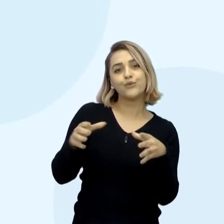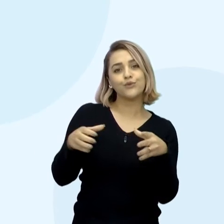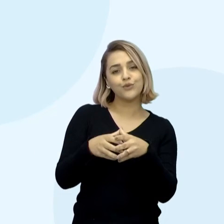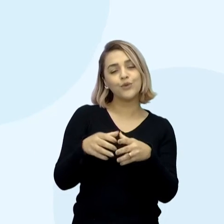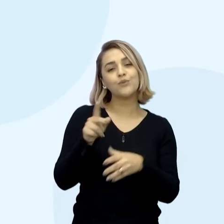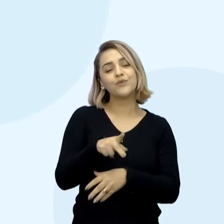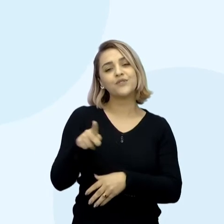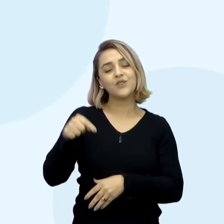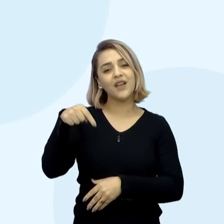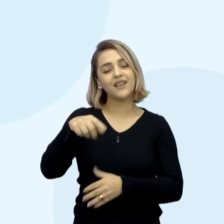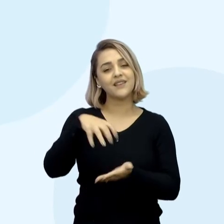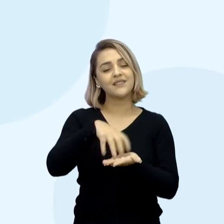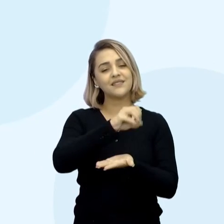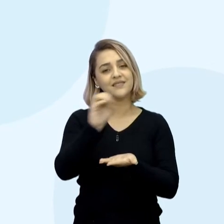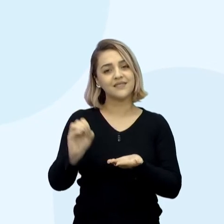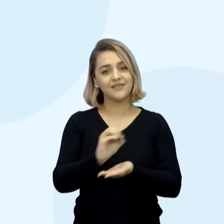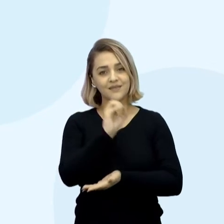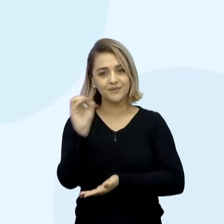pergunta 2.